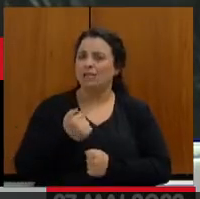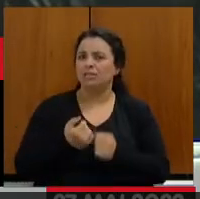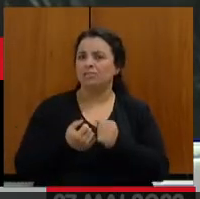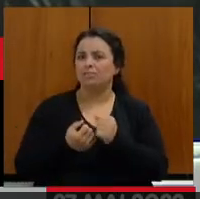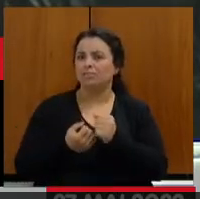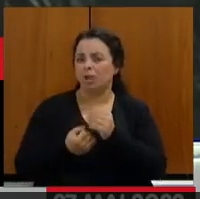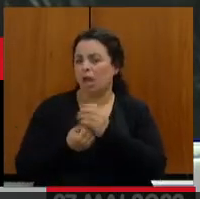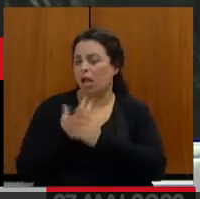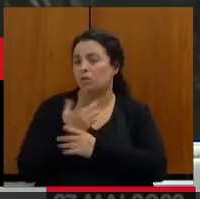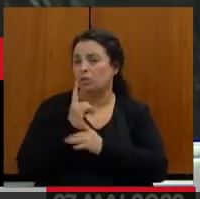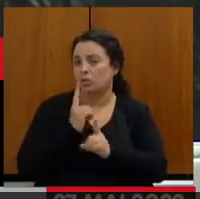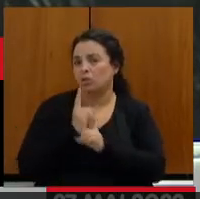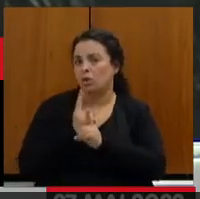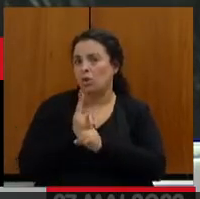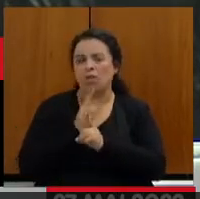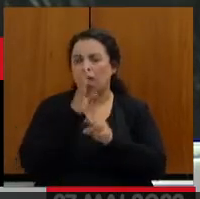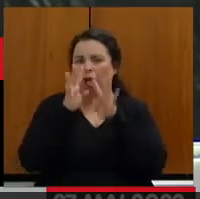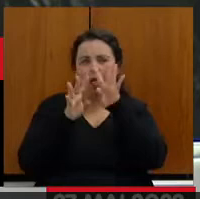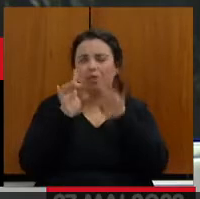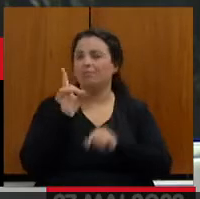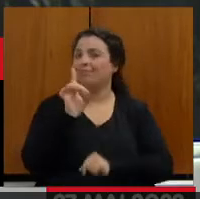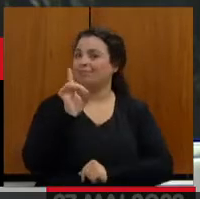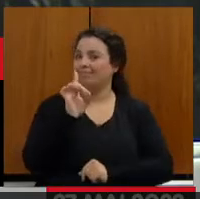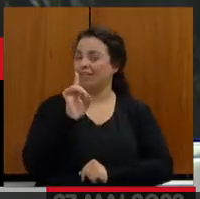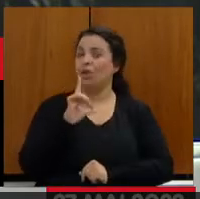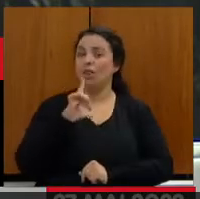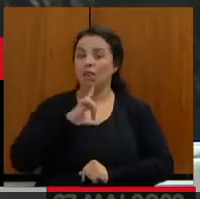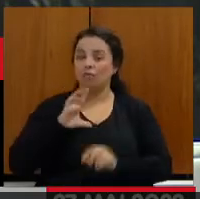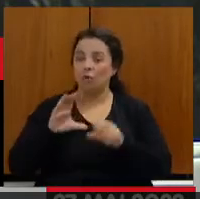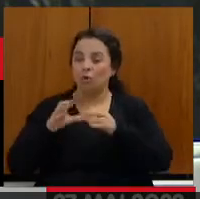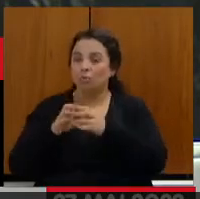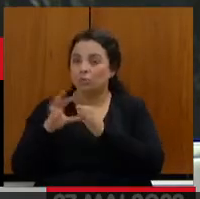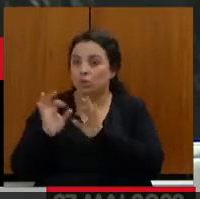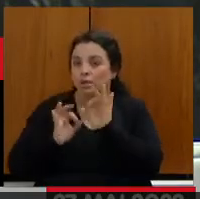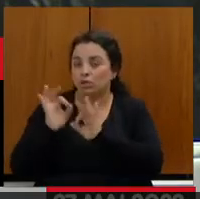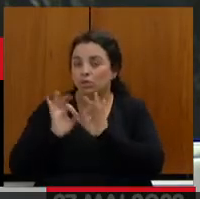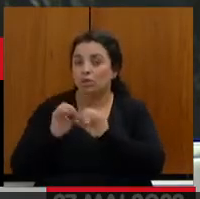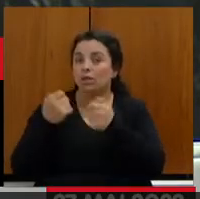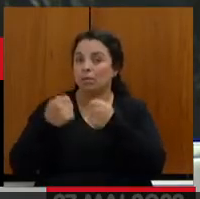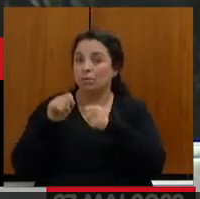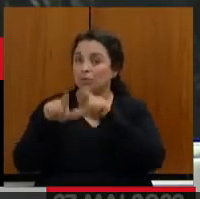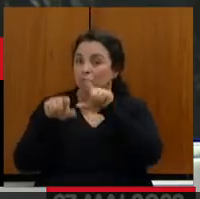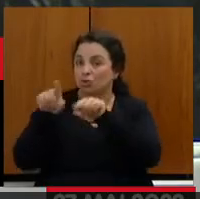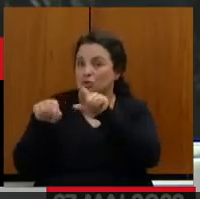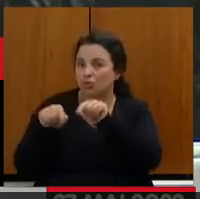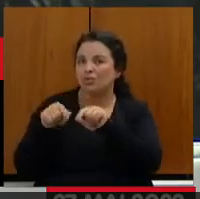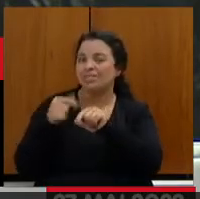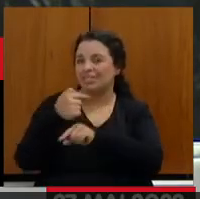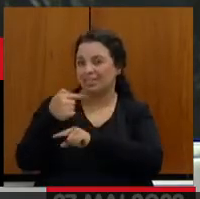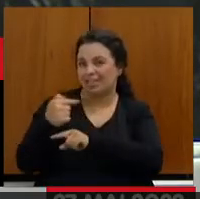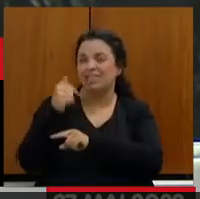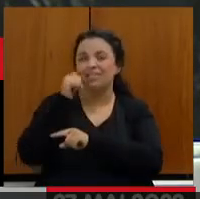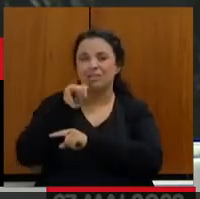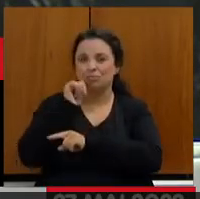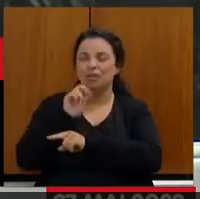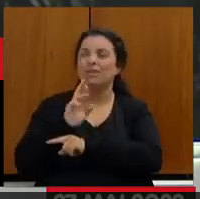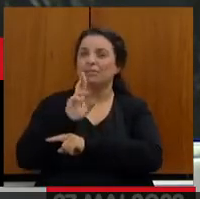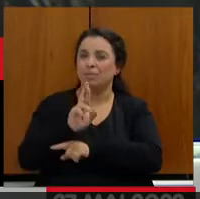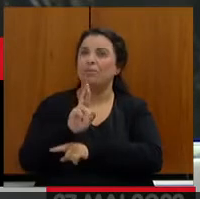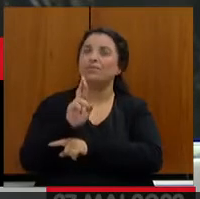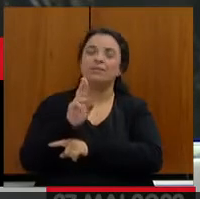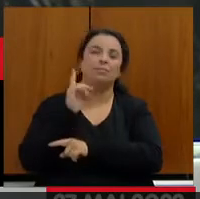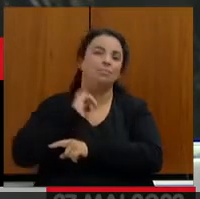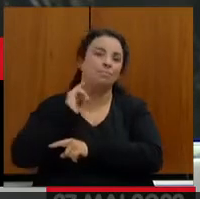desse encontro foi feita com a comissão organizadora que precisava selecionar então 77 mineiras representando Todo o